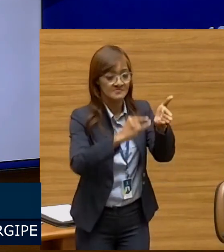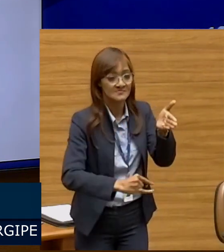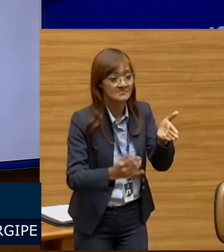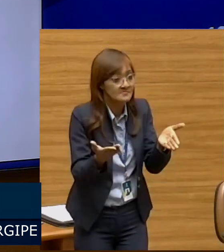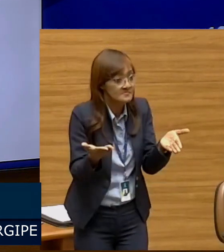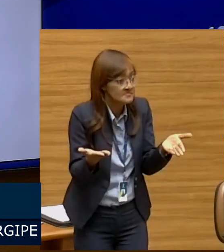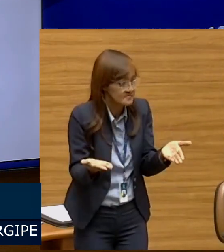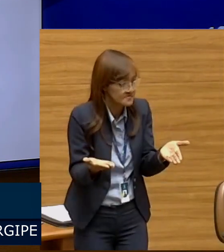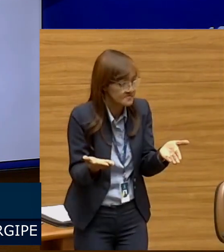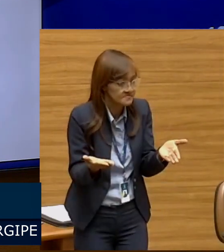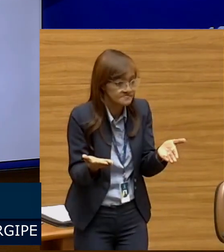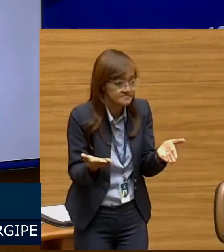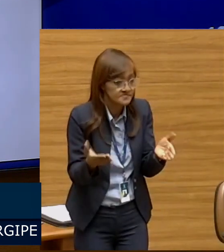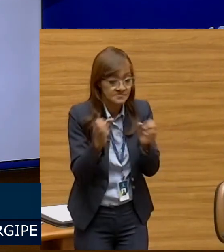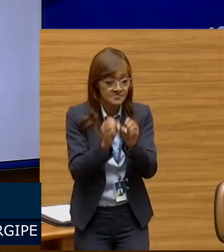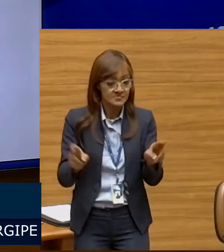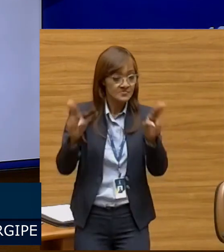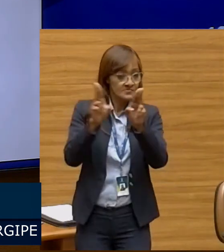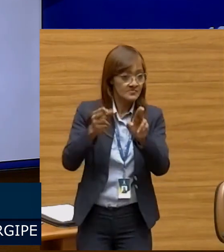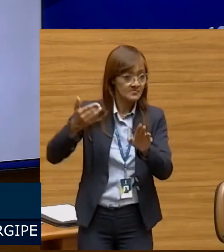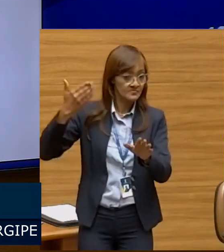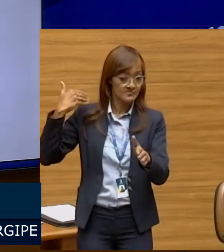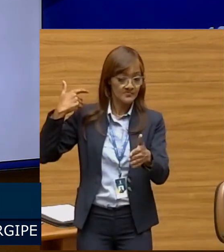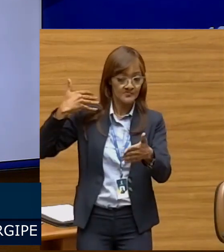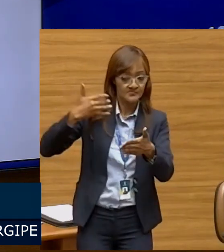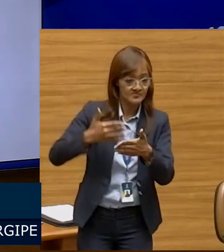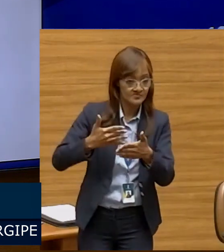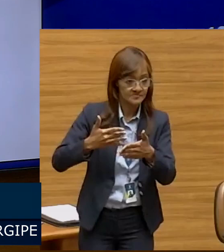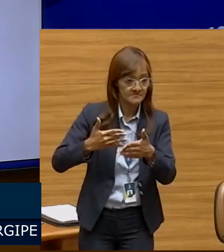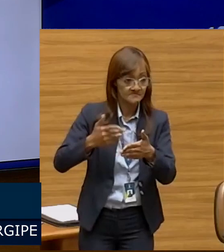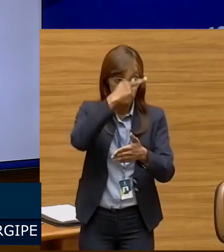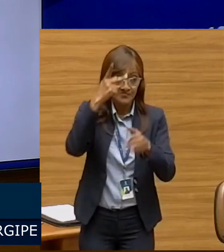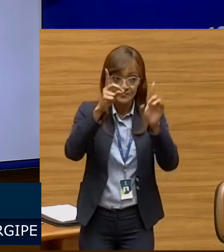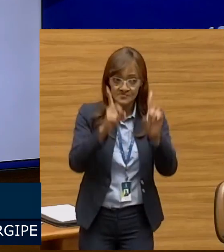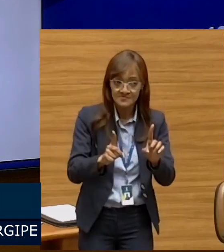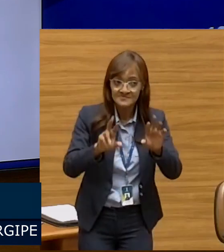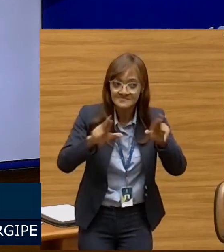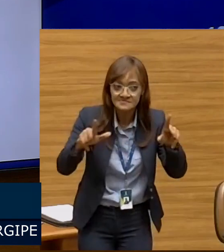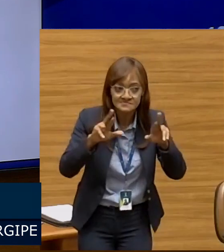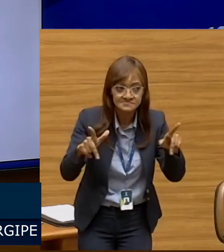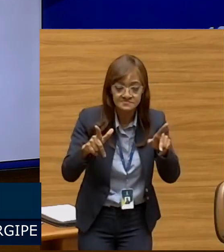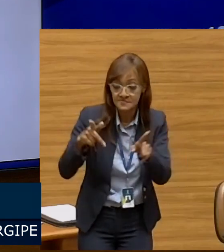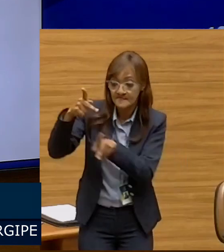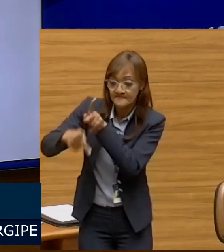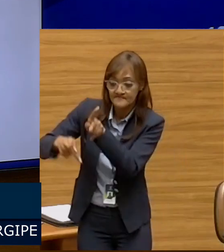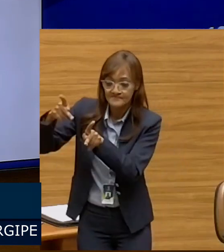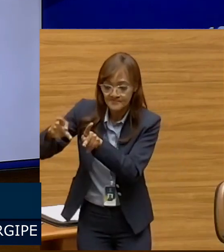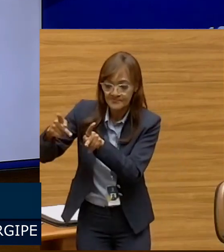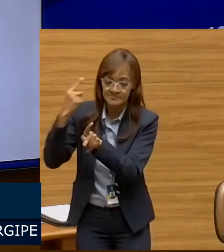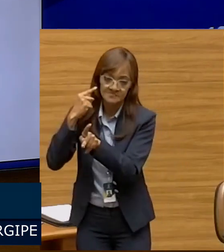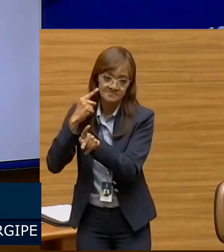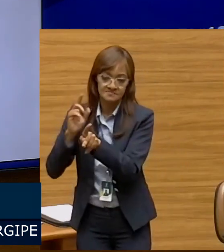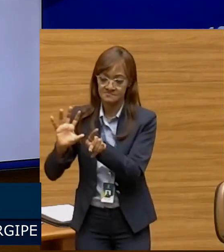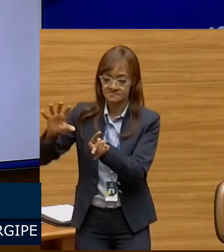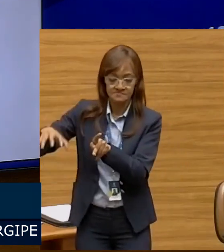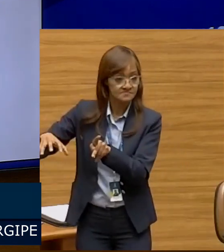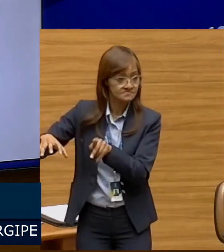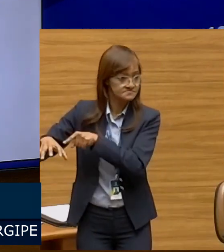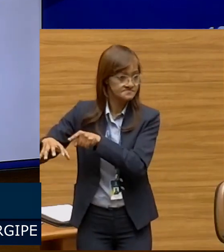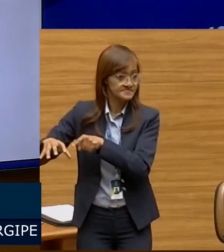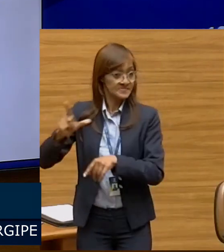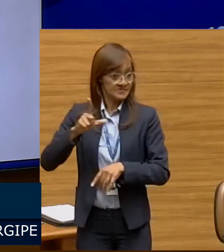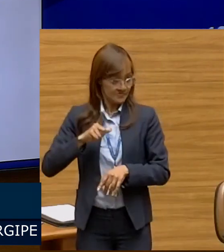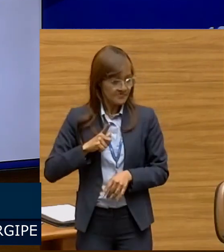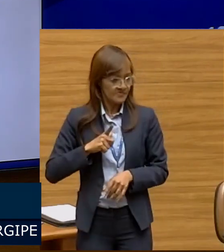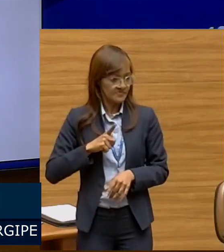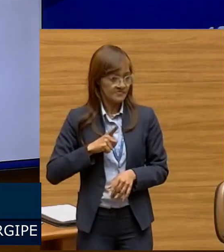porque as pessoas com deficiência, diferente do povo surdo, o povo surdo ele é um povo. Ele tem uma língua, uma identidade, uma